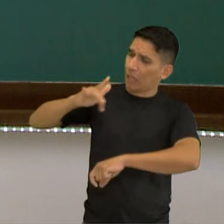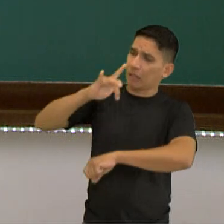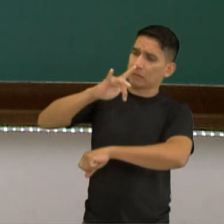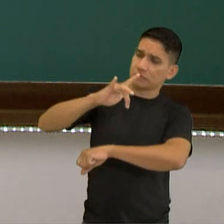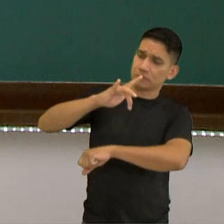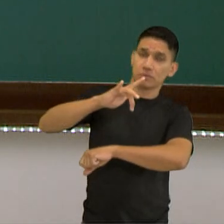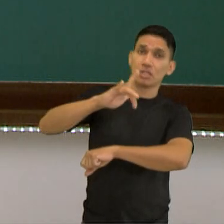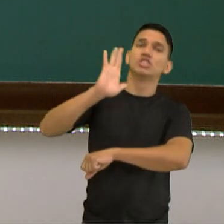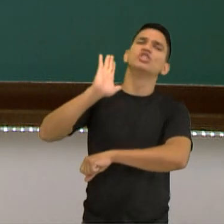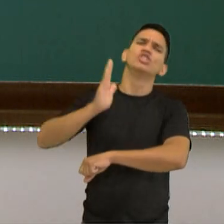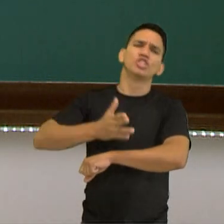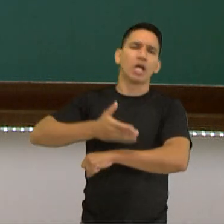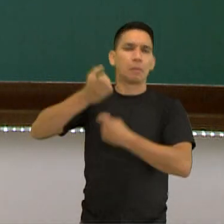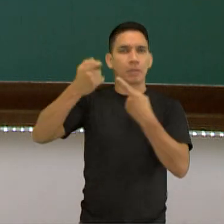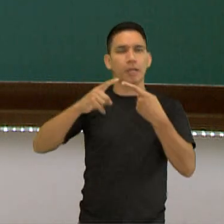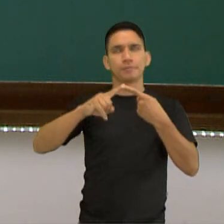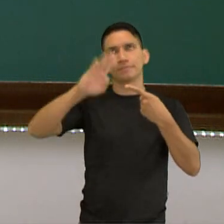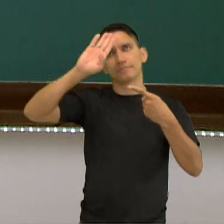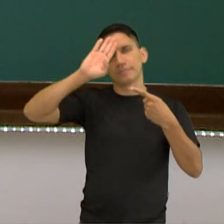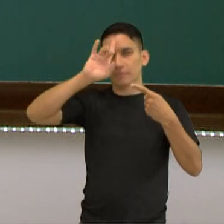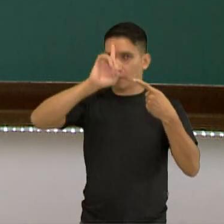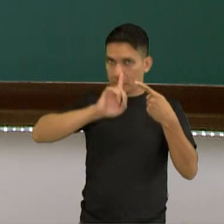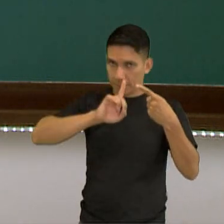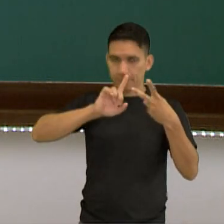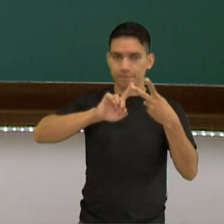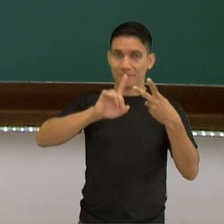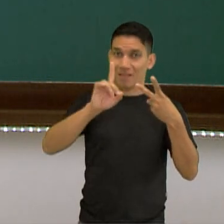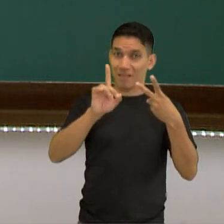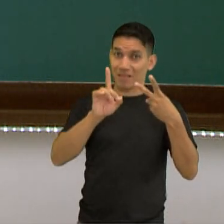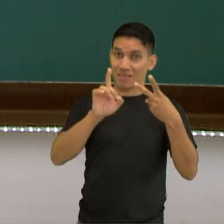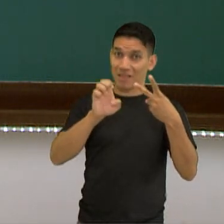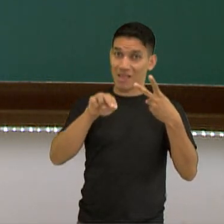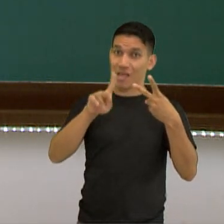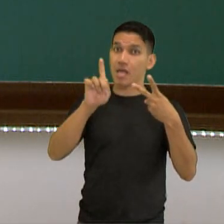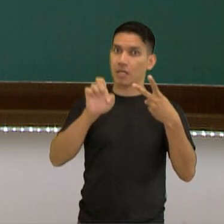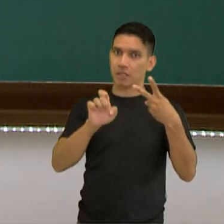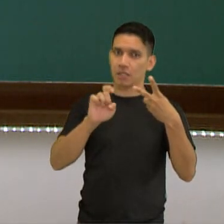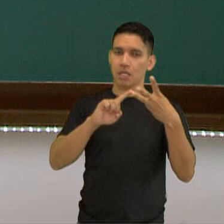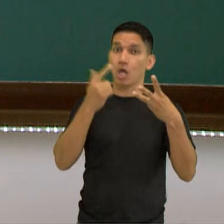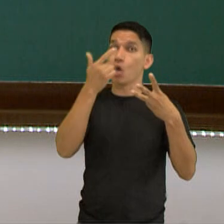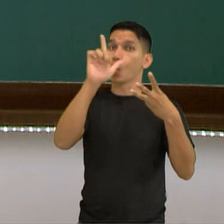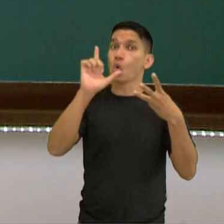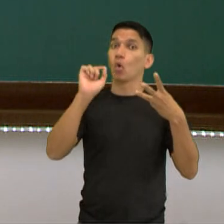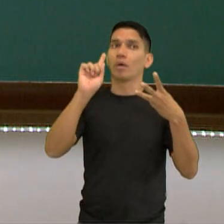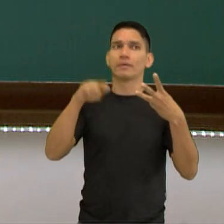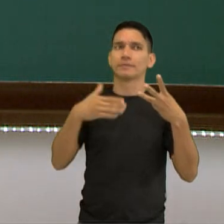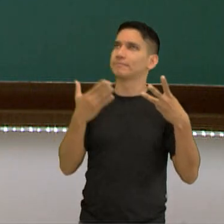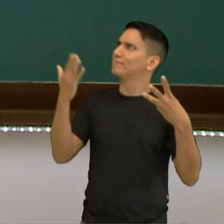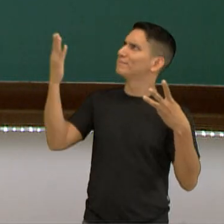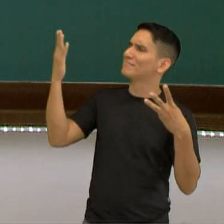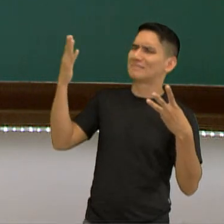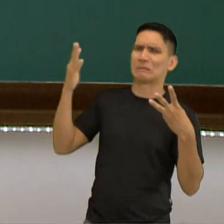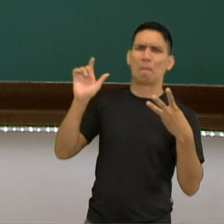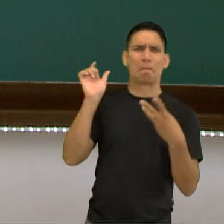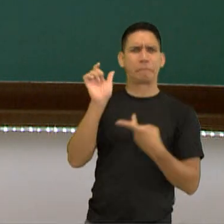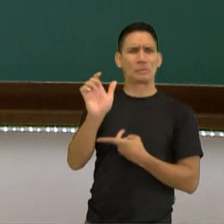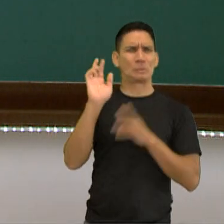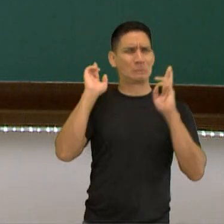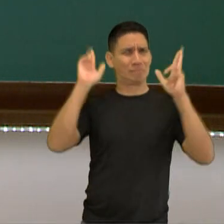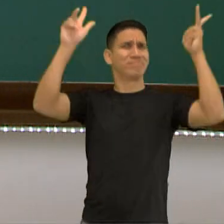falamos da febre amarela, nós já falamos da dengue, nós vamos para a terceira, chikungunya. Nossa, que nome difícil,